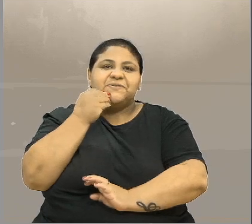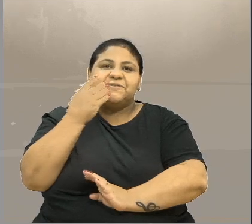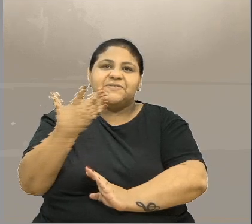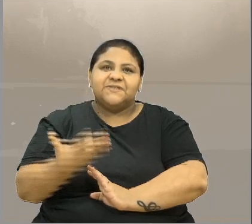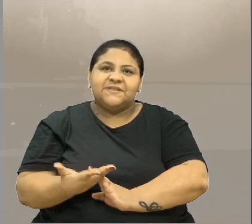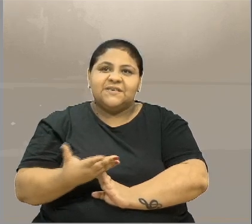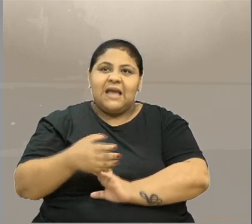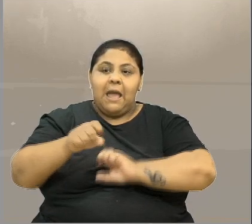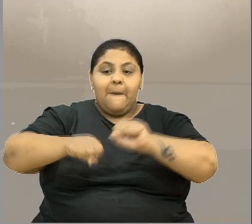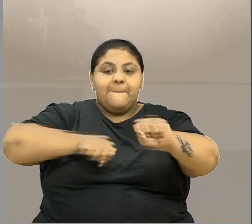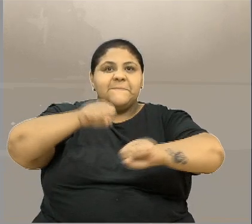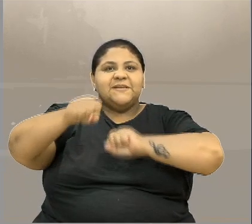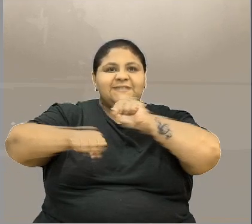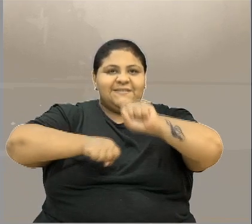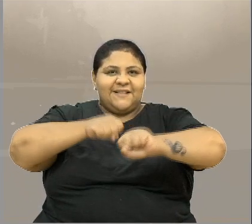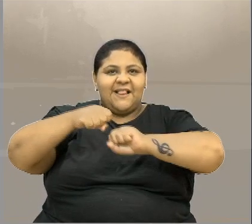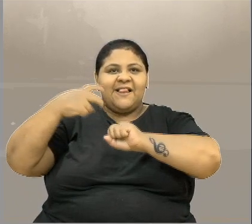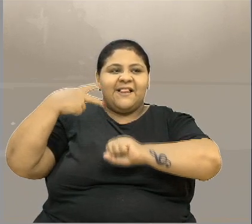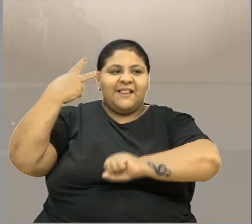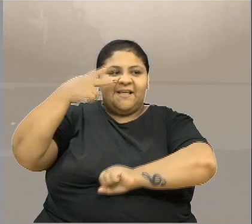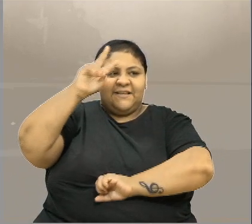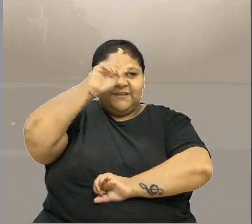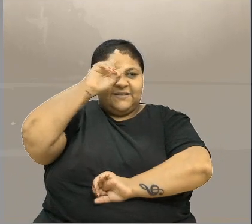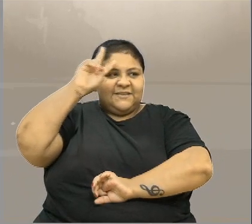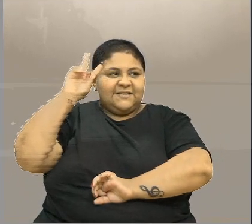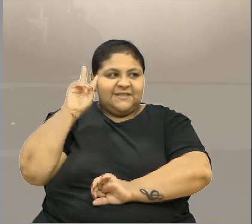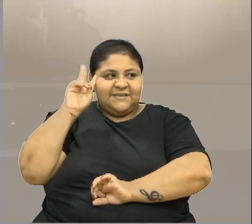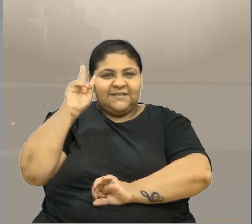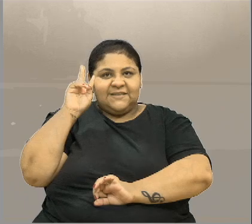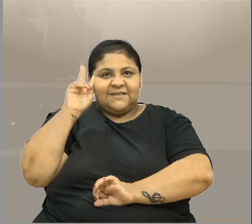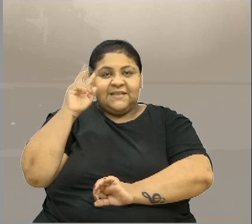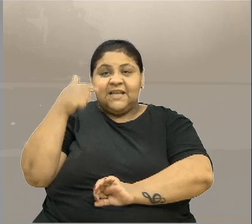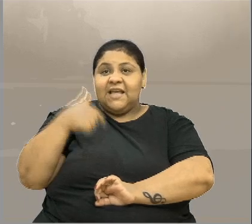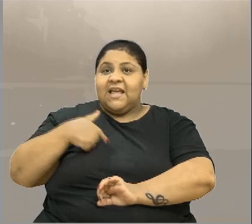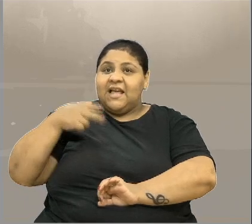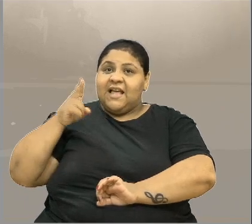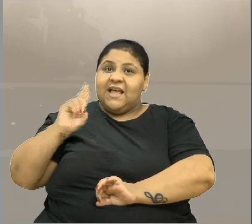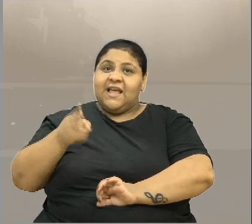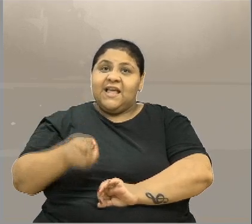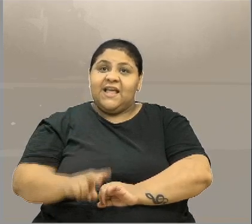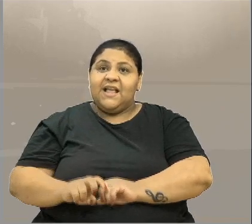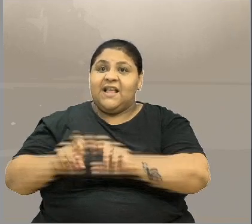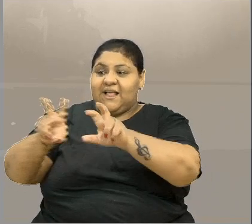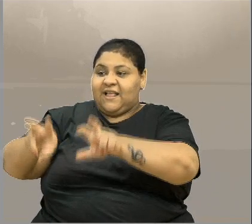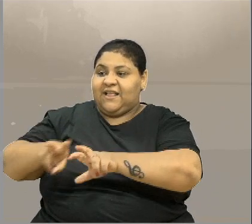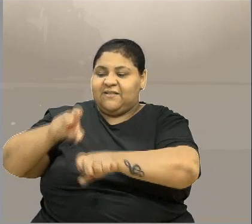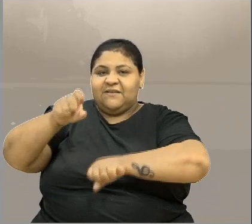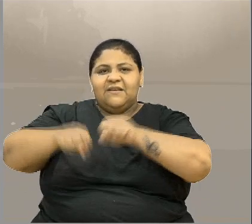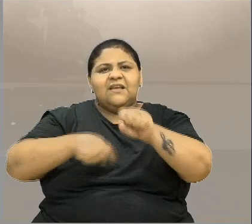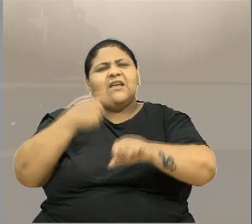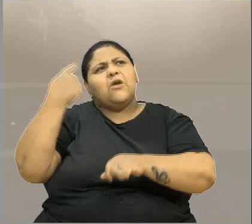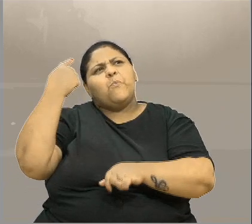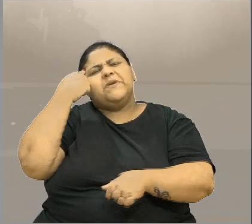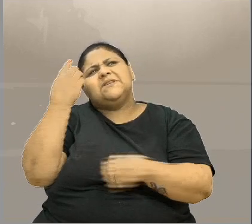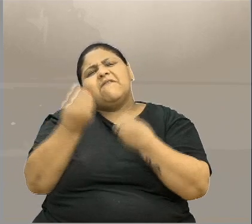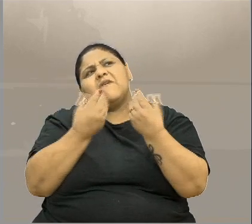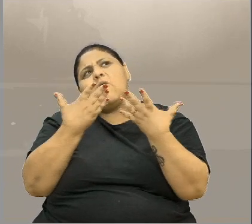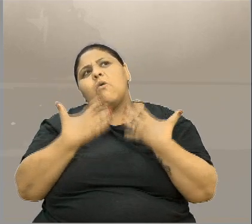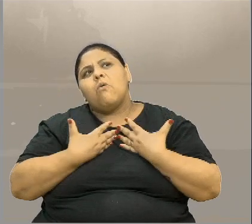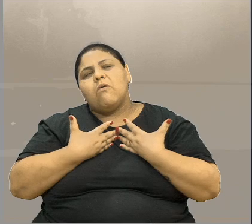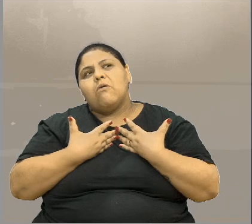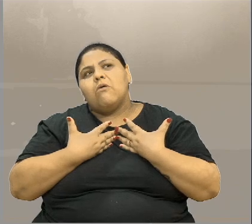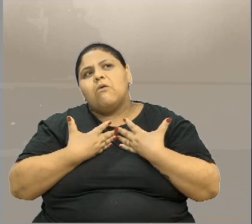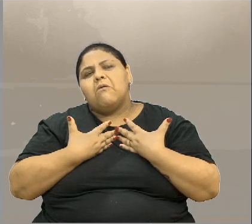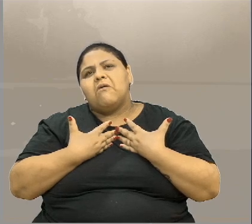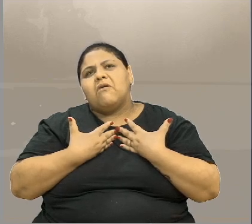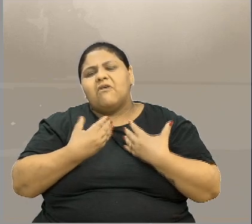da bicicleta, né, vereador Velocino? O senhor sabe que eu estava sempre nas colônias pedalando e eu pensava muito comigo mesma, poxa